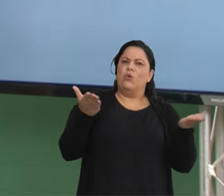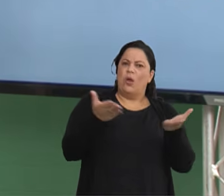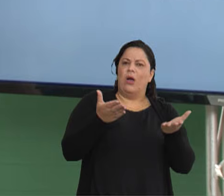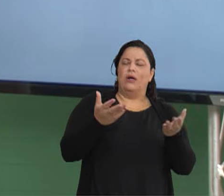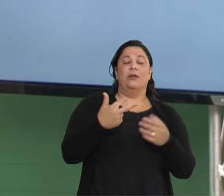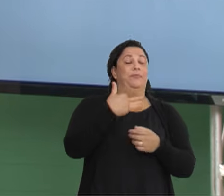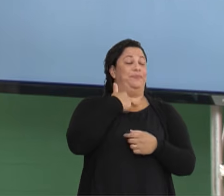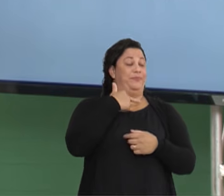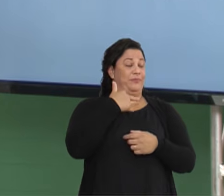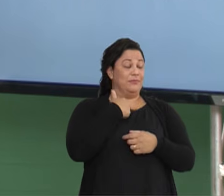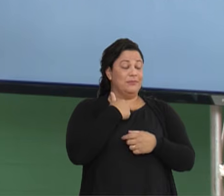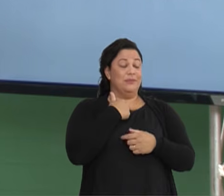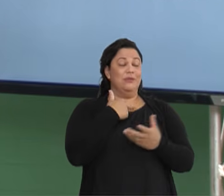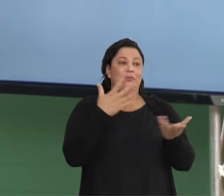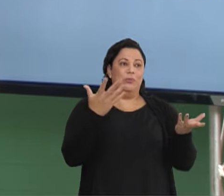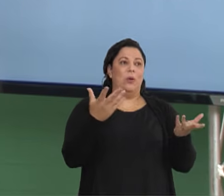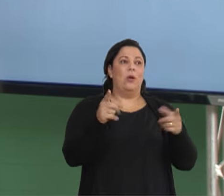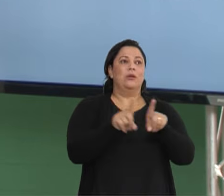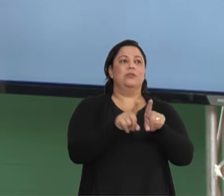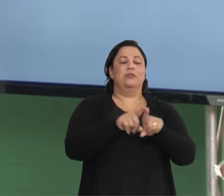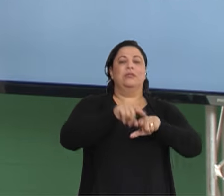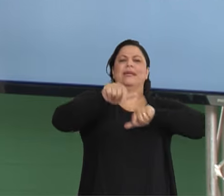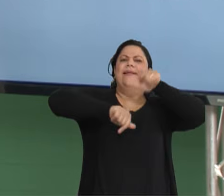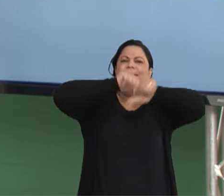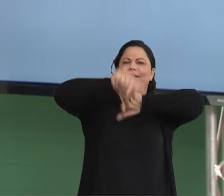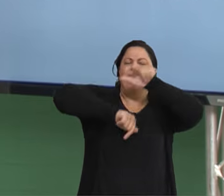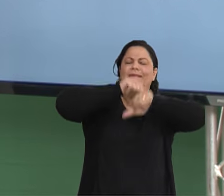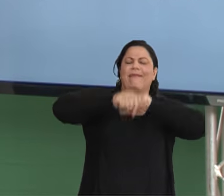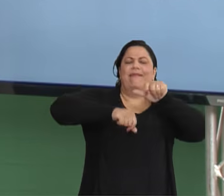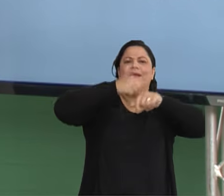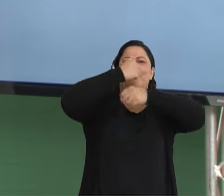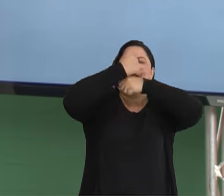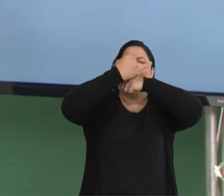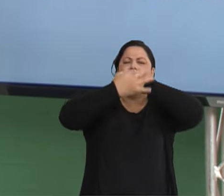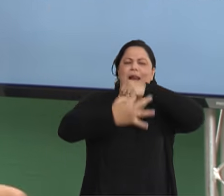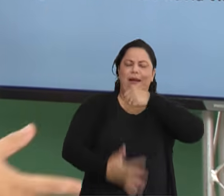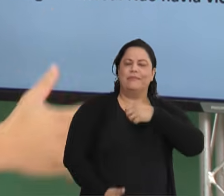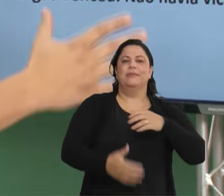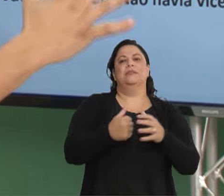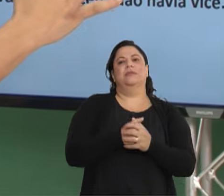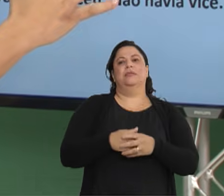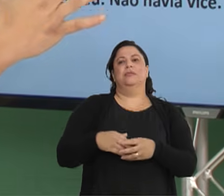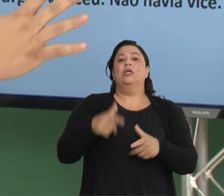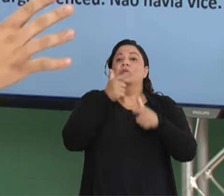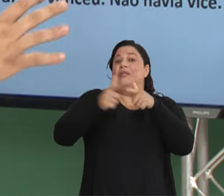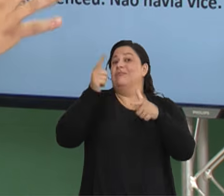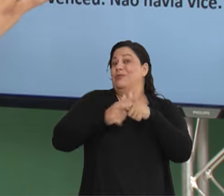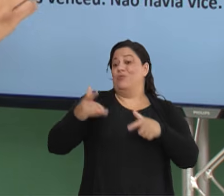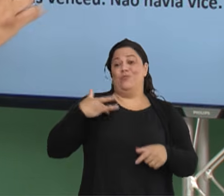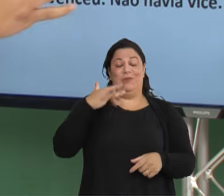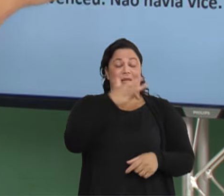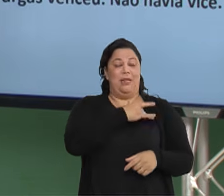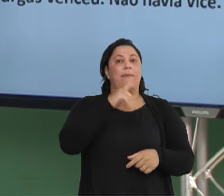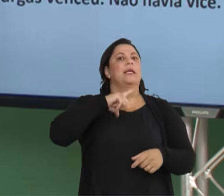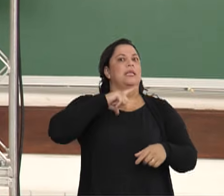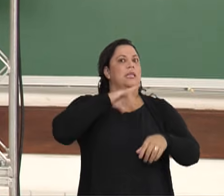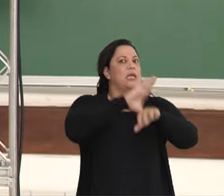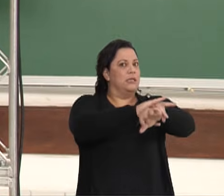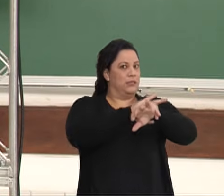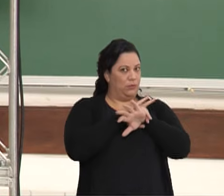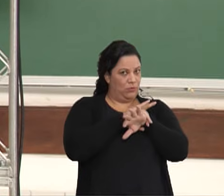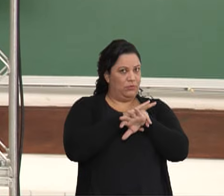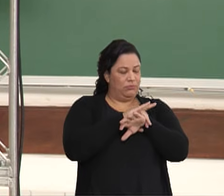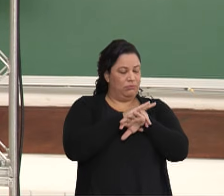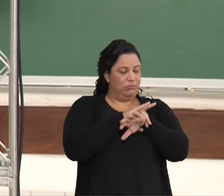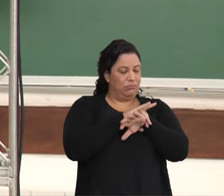de madrugada, de trabalhar em lugares insalubres, ou seja, prejudiciais à saúde, tem essa proteção. Repara, é um